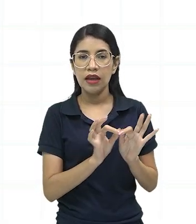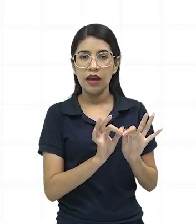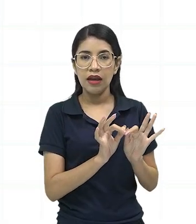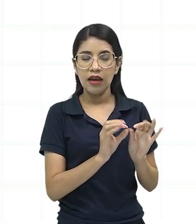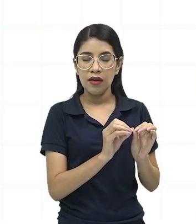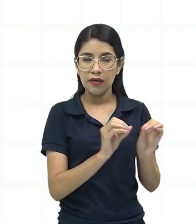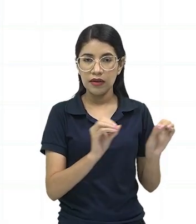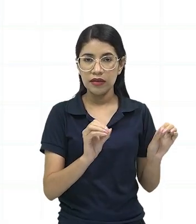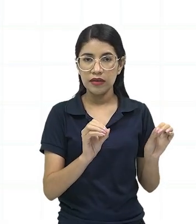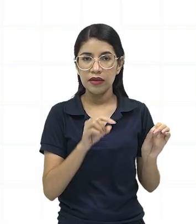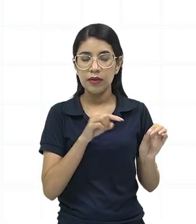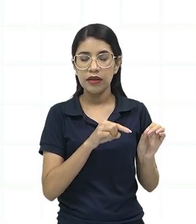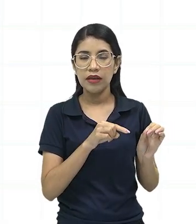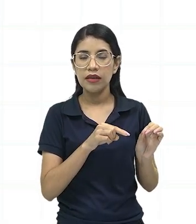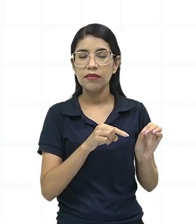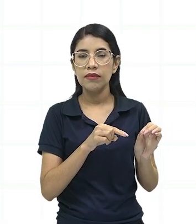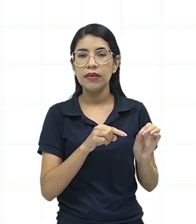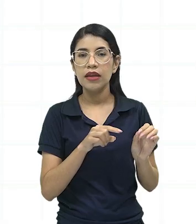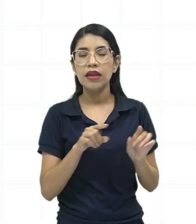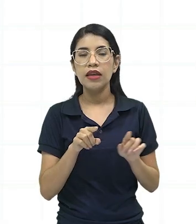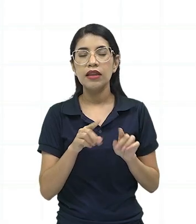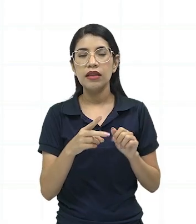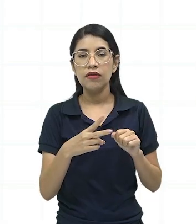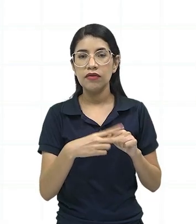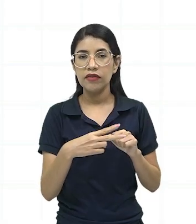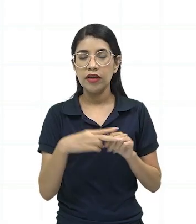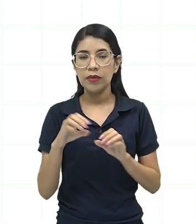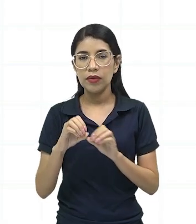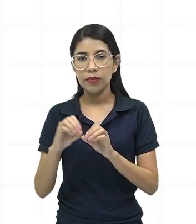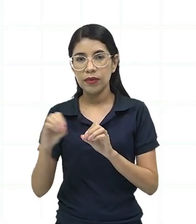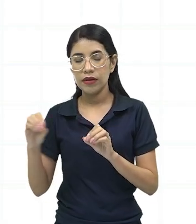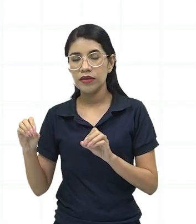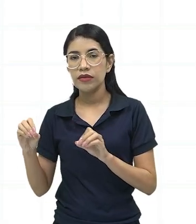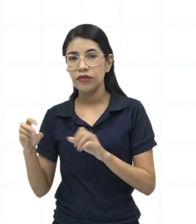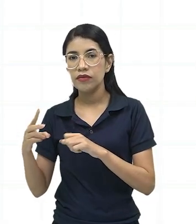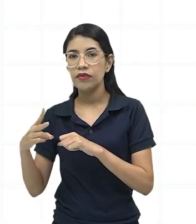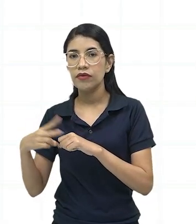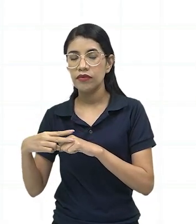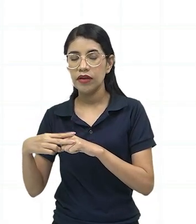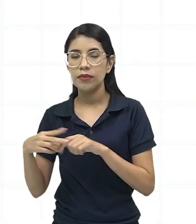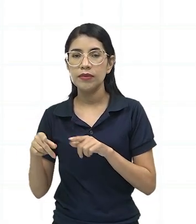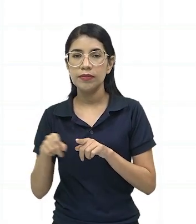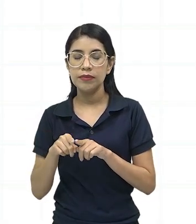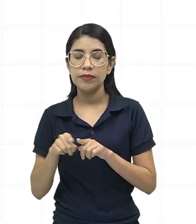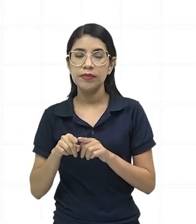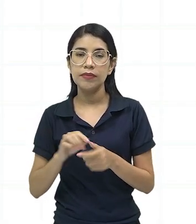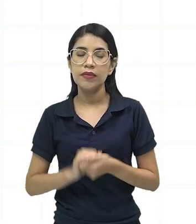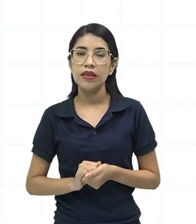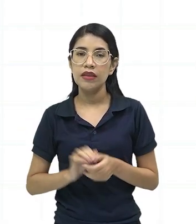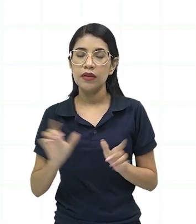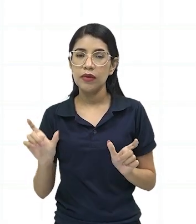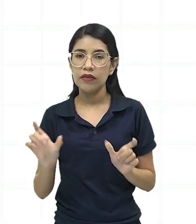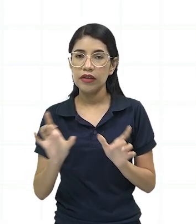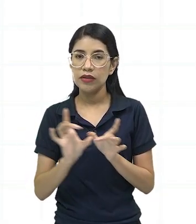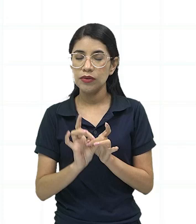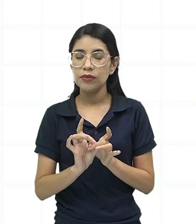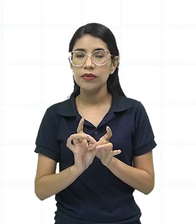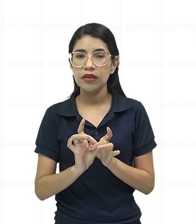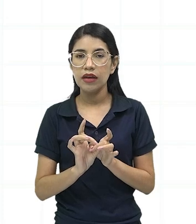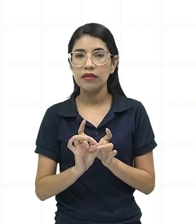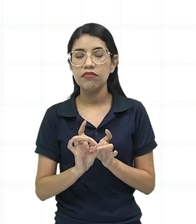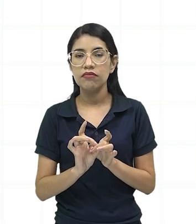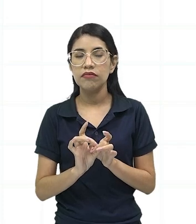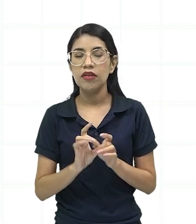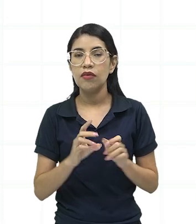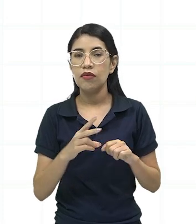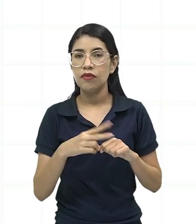oração, porque eu tenho esse verbo bem aqui, e eu tenho uma outra oração, porque eu tenho esse verbo bem aqui. Juntando esses